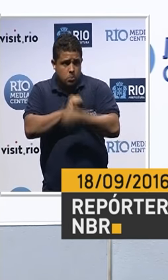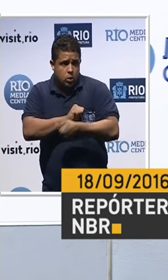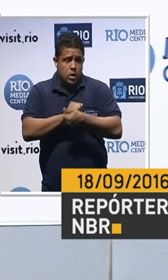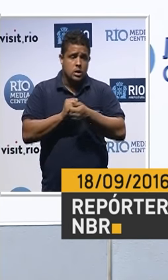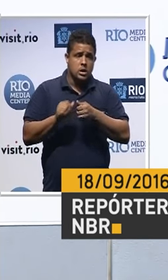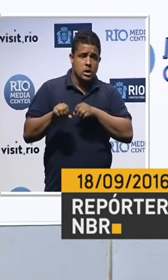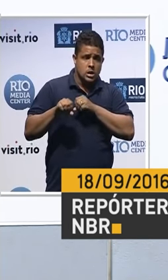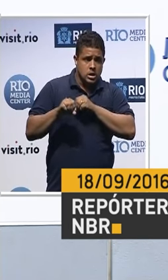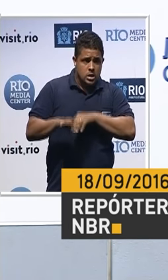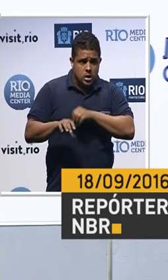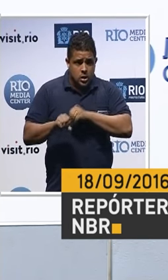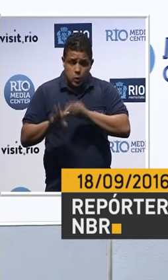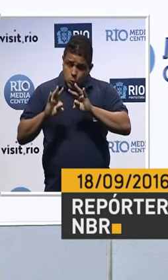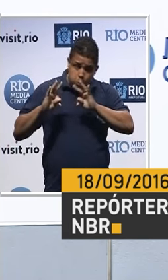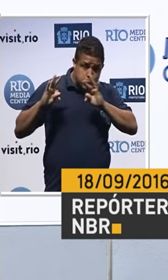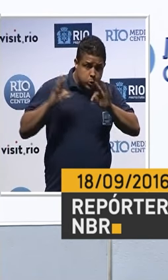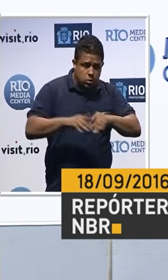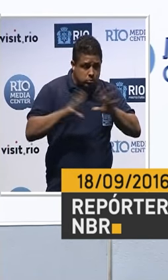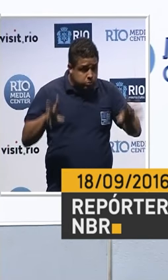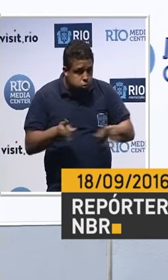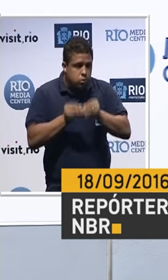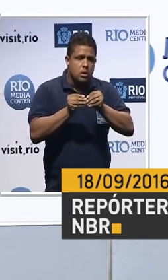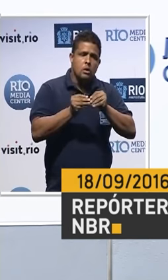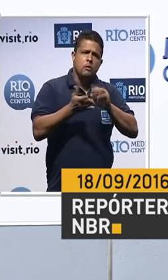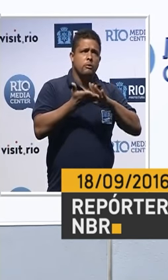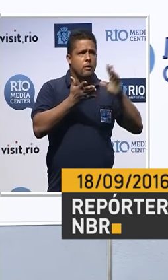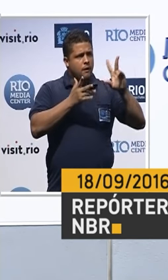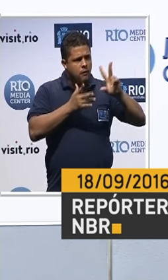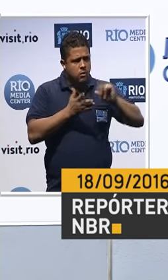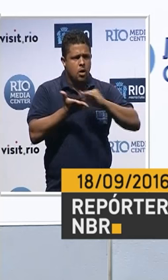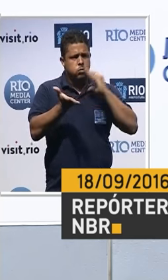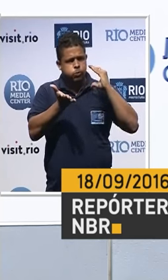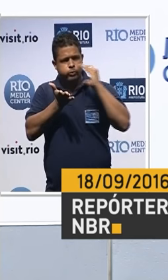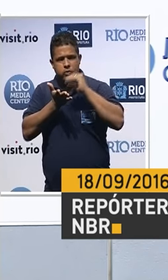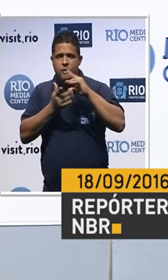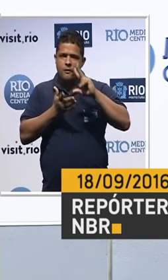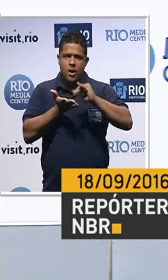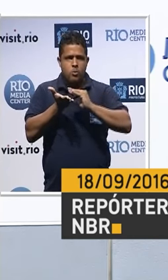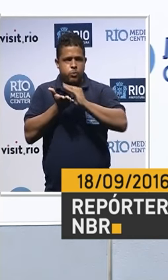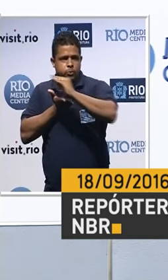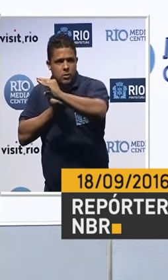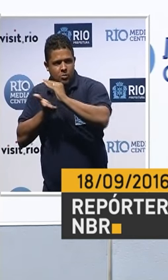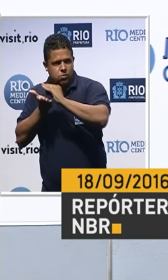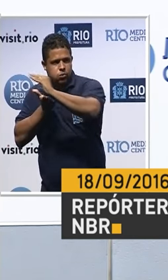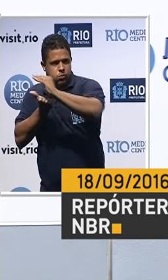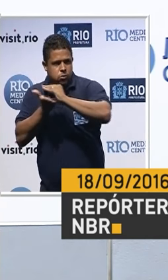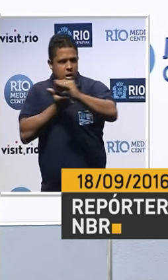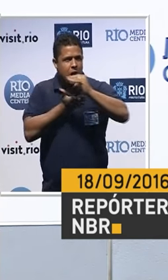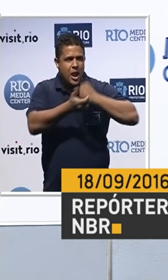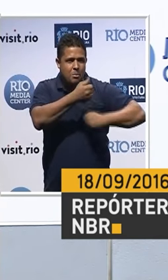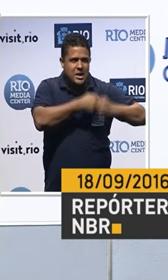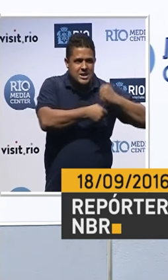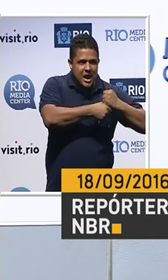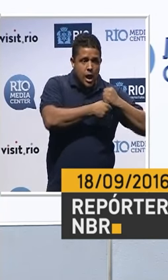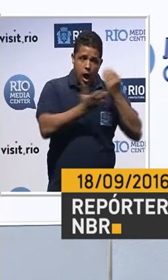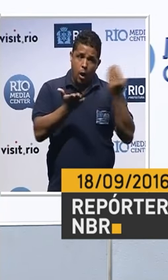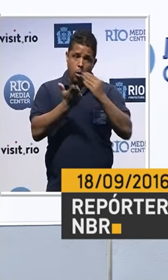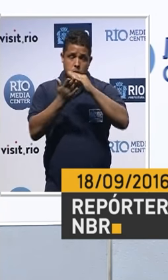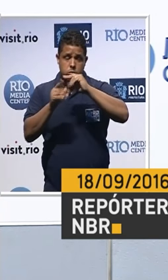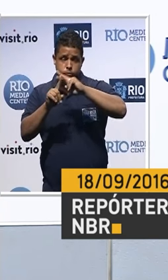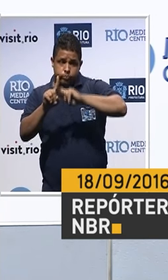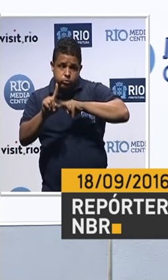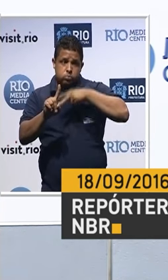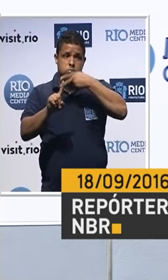e ao esporte de alto rendimento, nós vamos ter mais recursos do que tínhamos ano passado. Não temos,